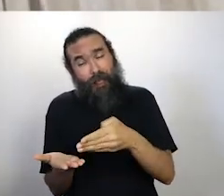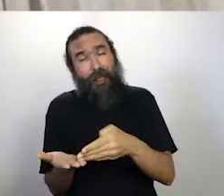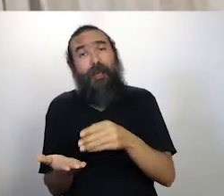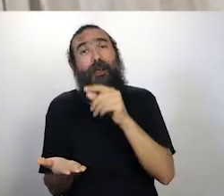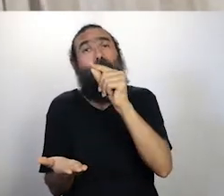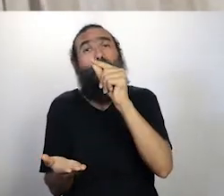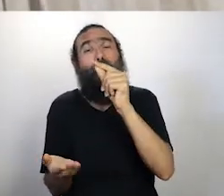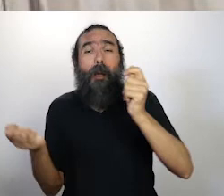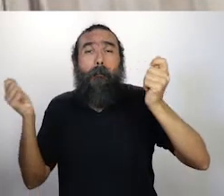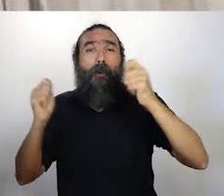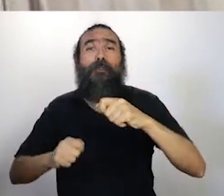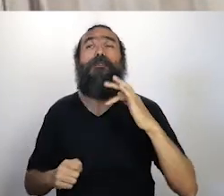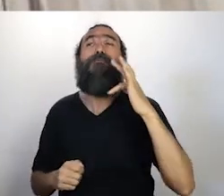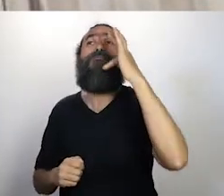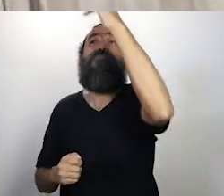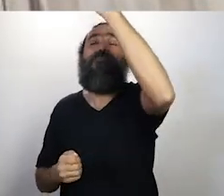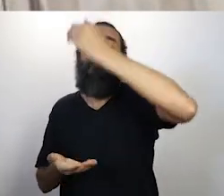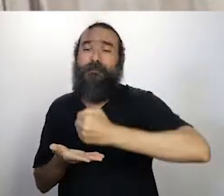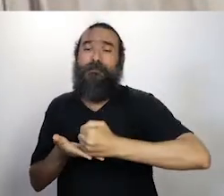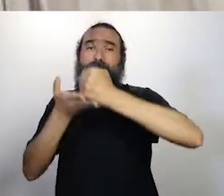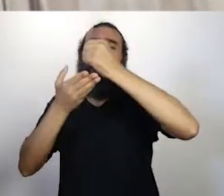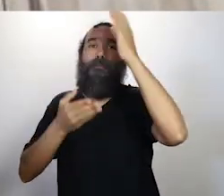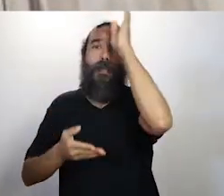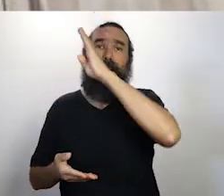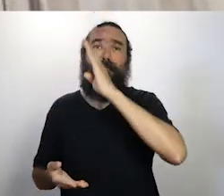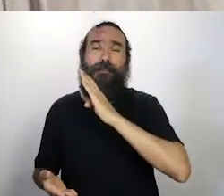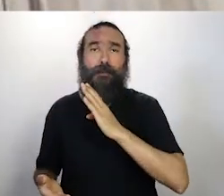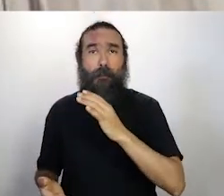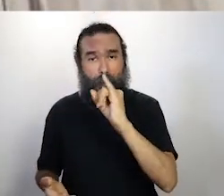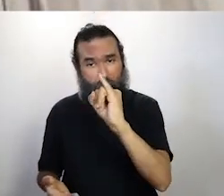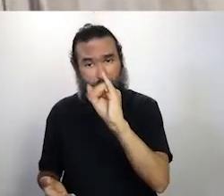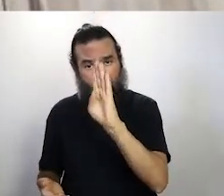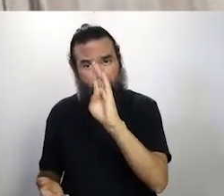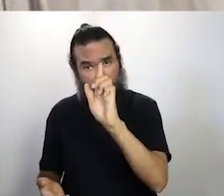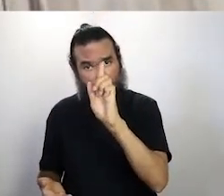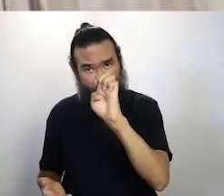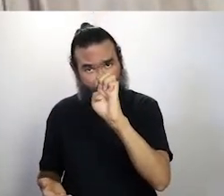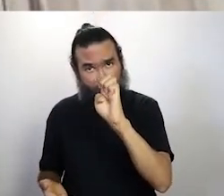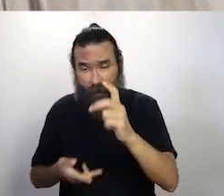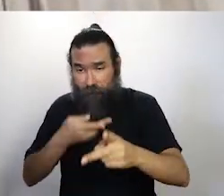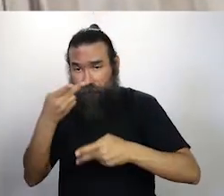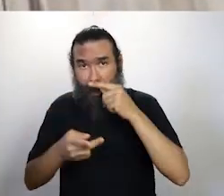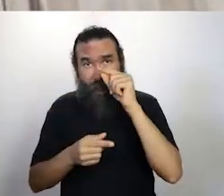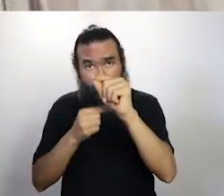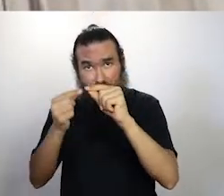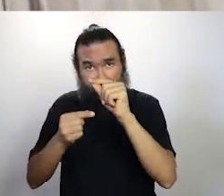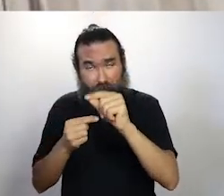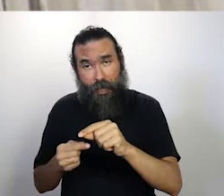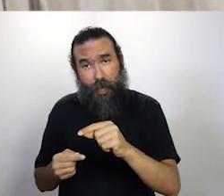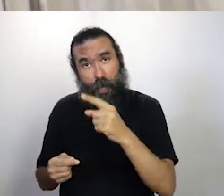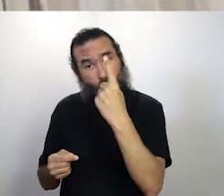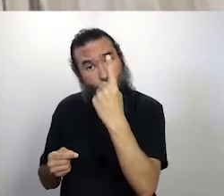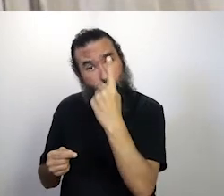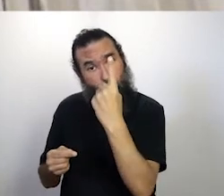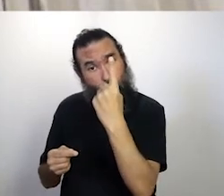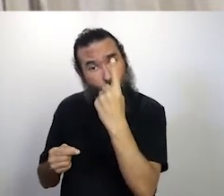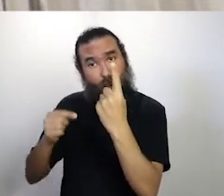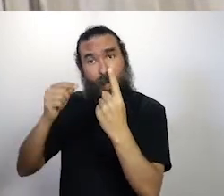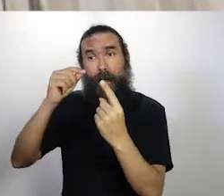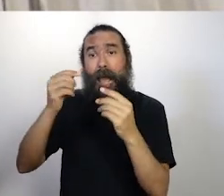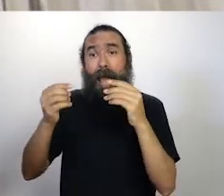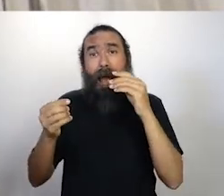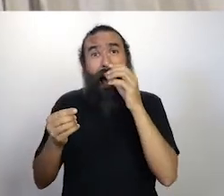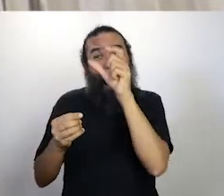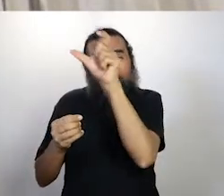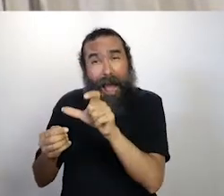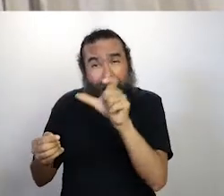mas a projeção do IBGE para 2060 é que 1 em cada 4 brasileiros e brasileiras vai ter 65 anos ou mais.